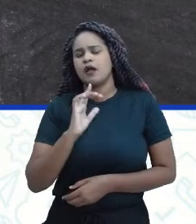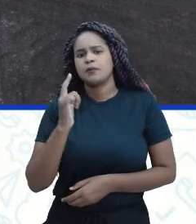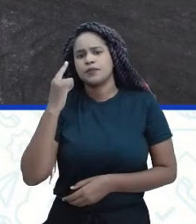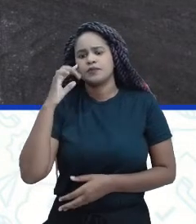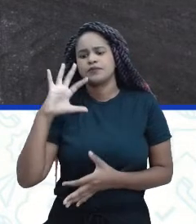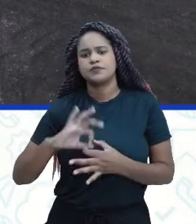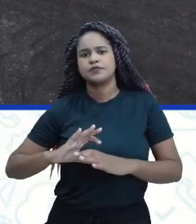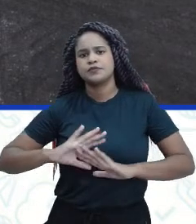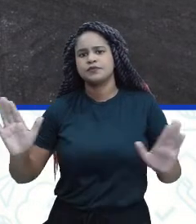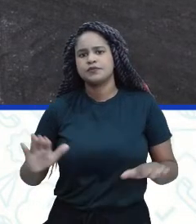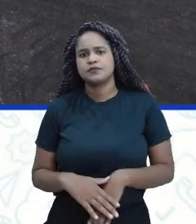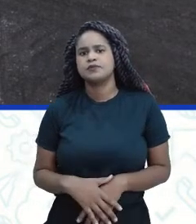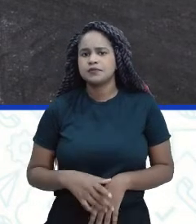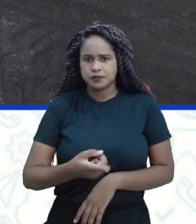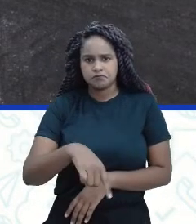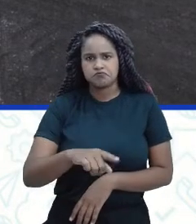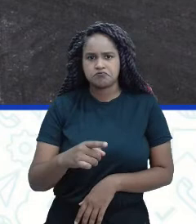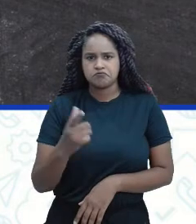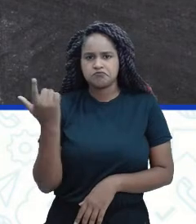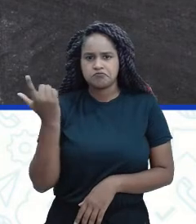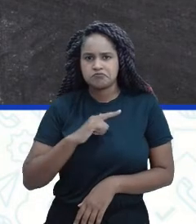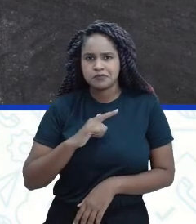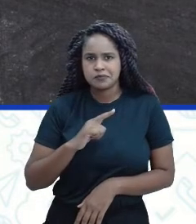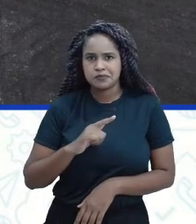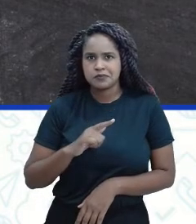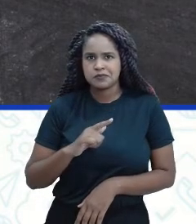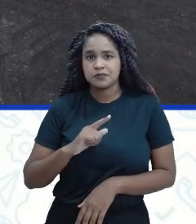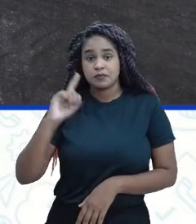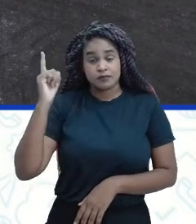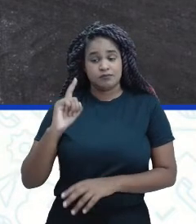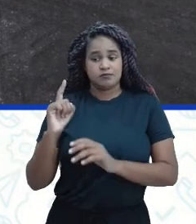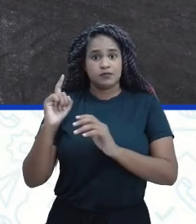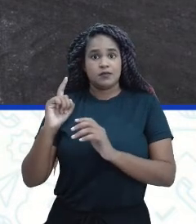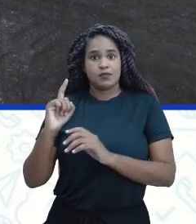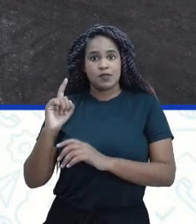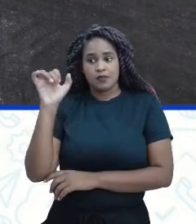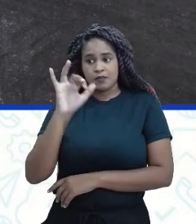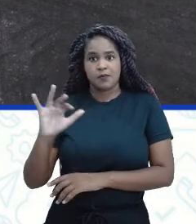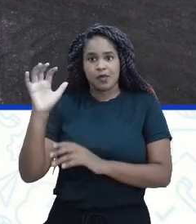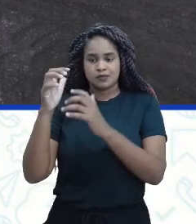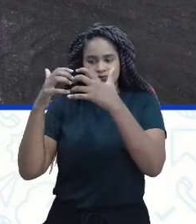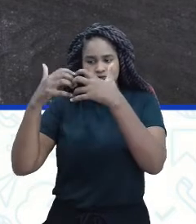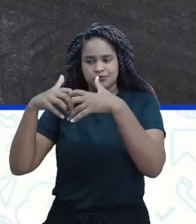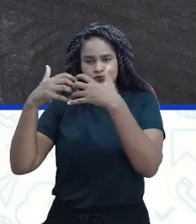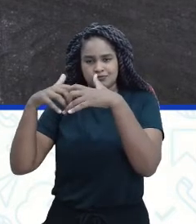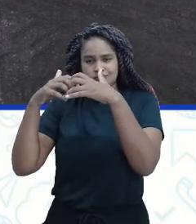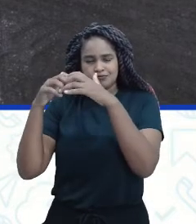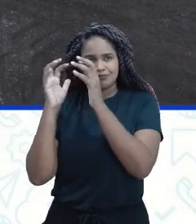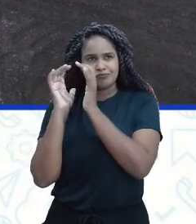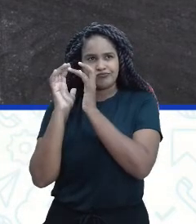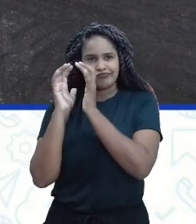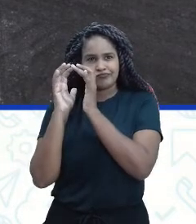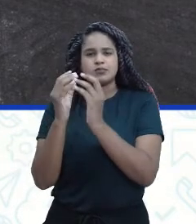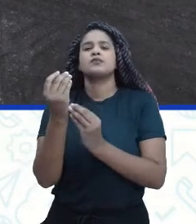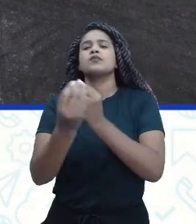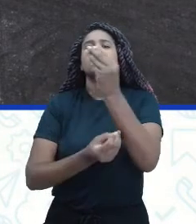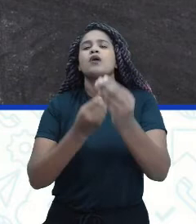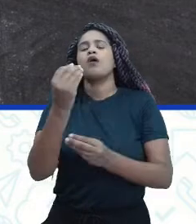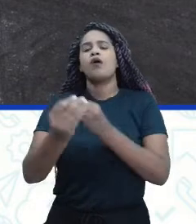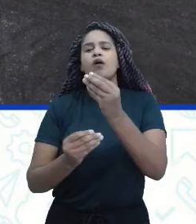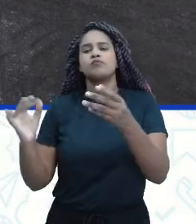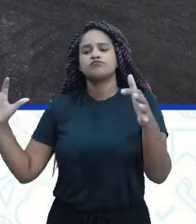né? Já de cabeça ali, colocamos uma engrenagenzinha já, pensando aí de que maneira a gente pode relacionar